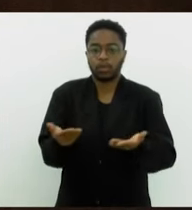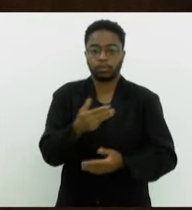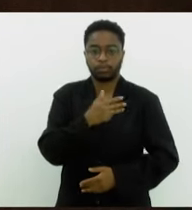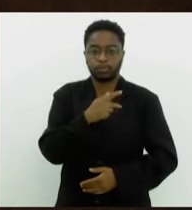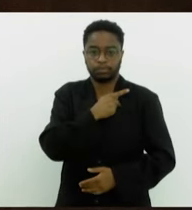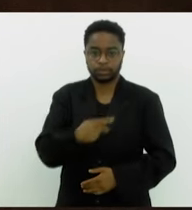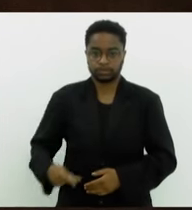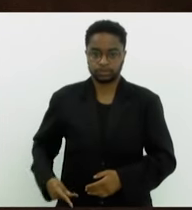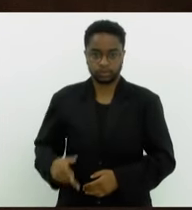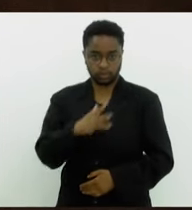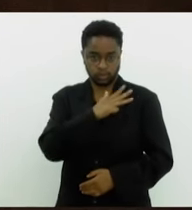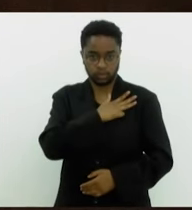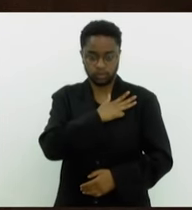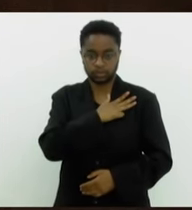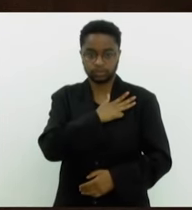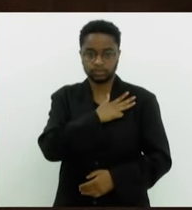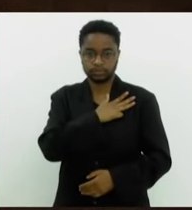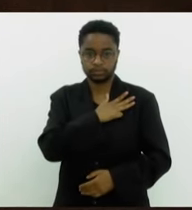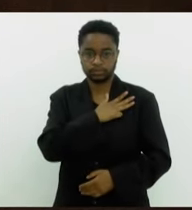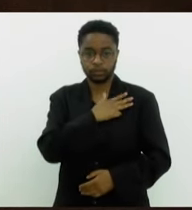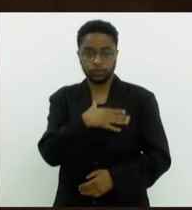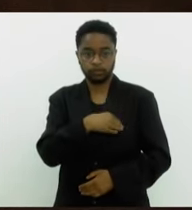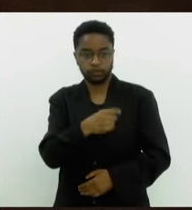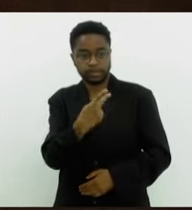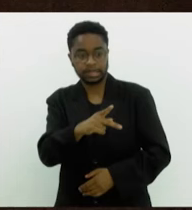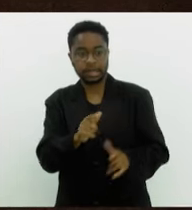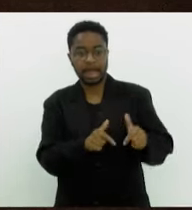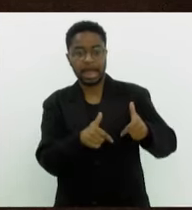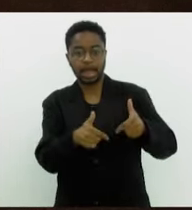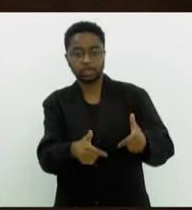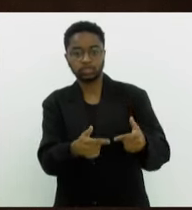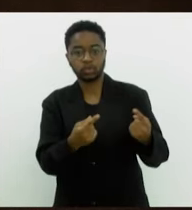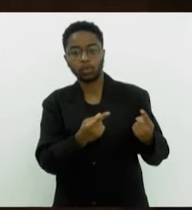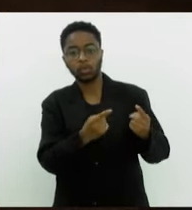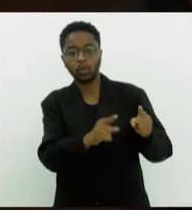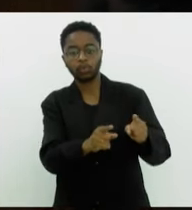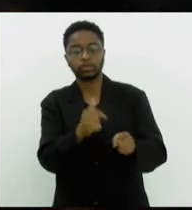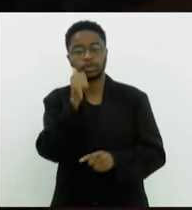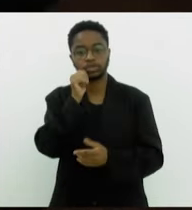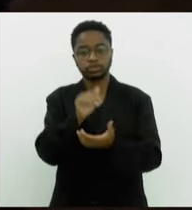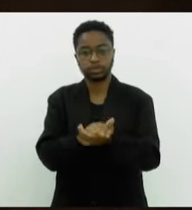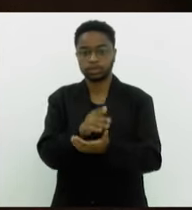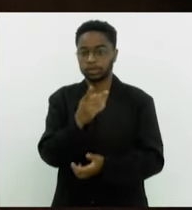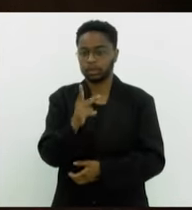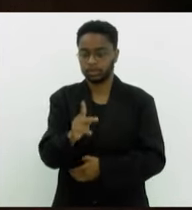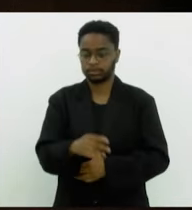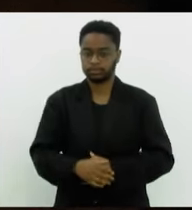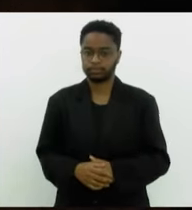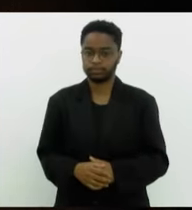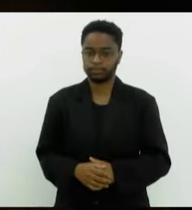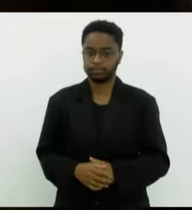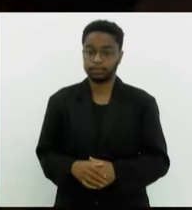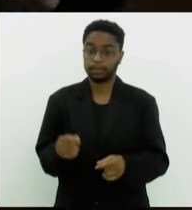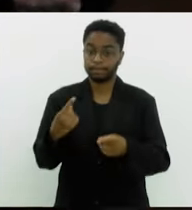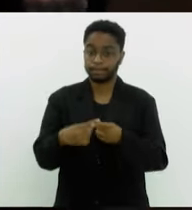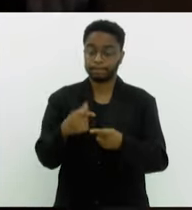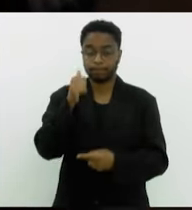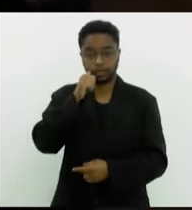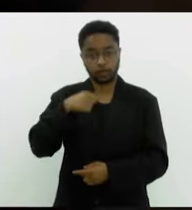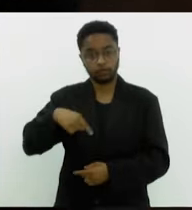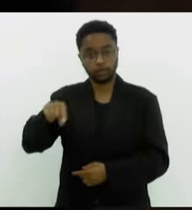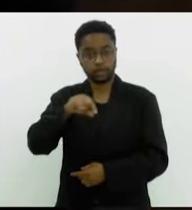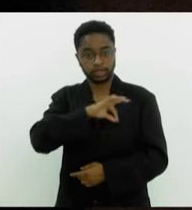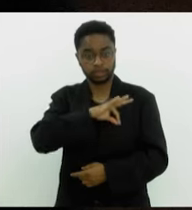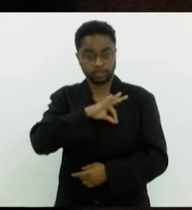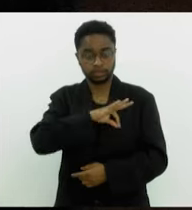República age com a sua parceira, com a sua esposa, né? Tendo em vista que ela foi à delegacia,